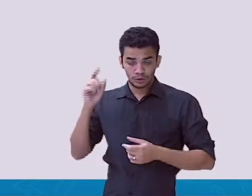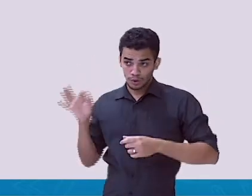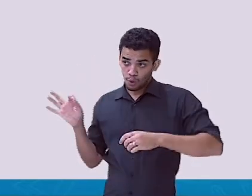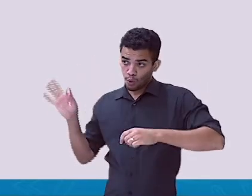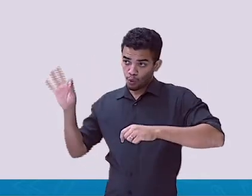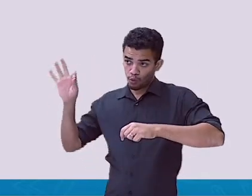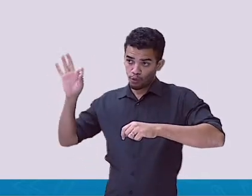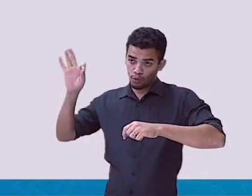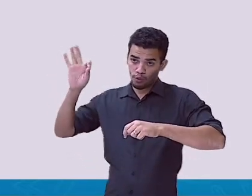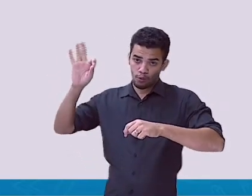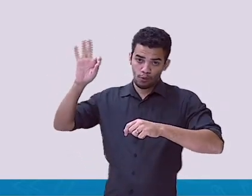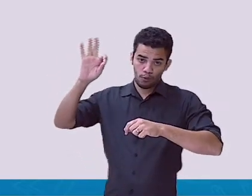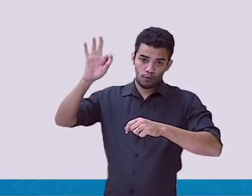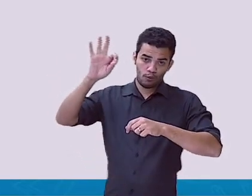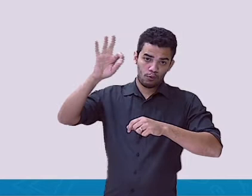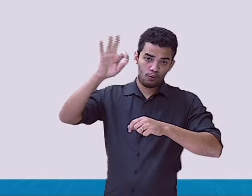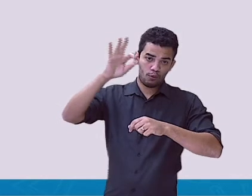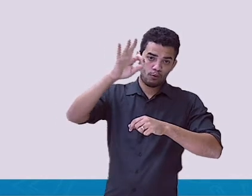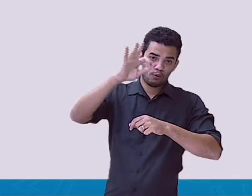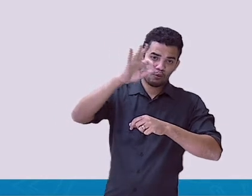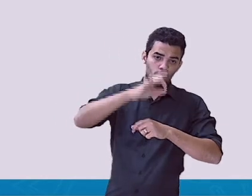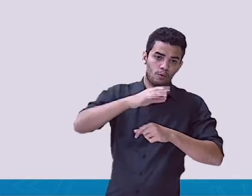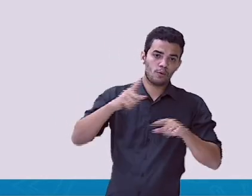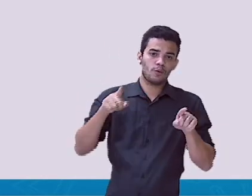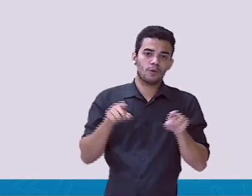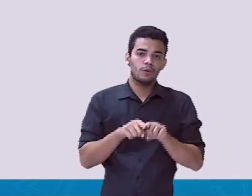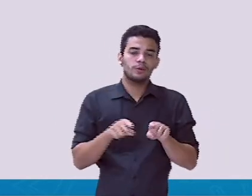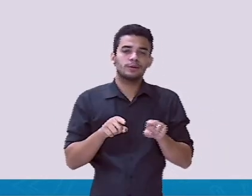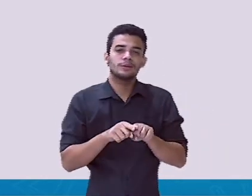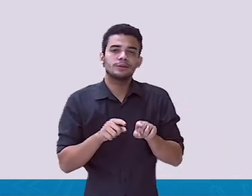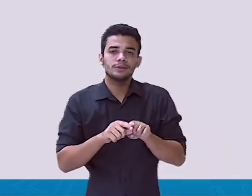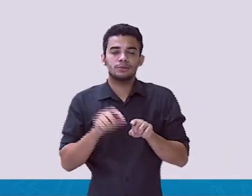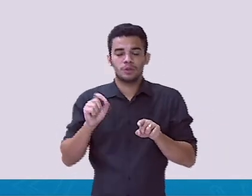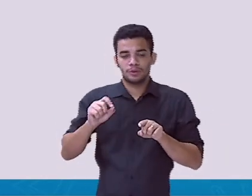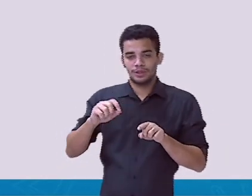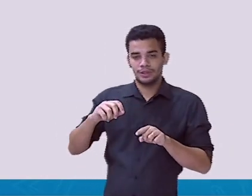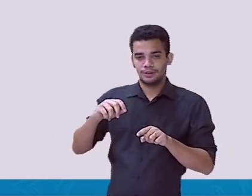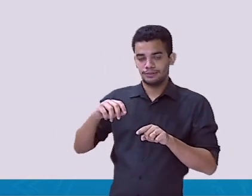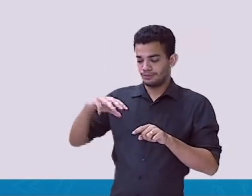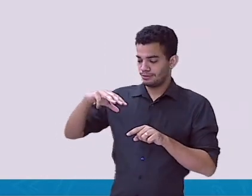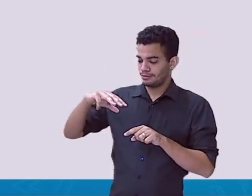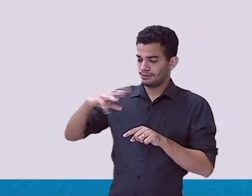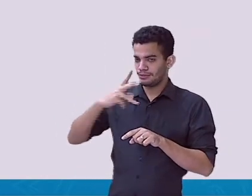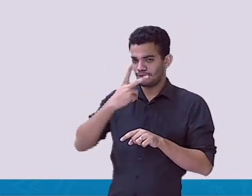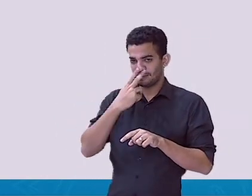rígido na base e membranoso na extremidade.